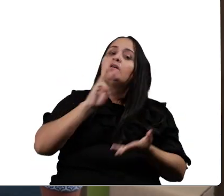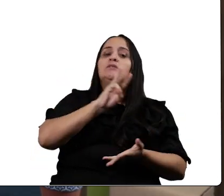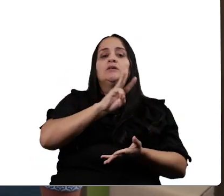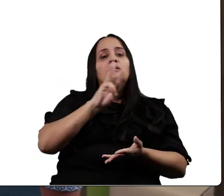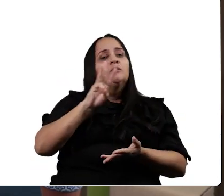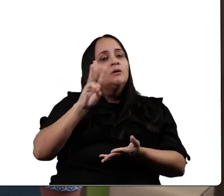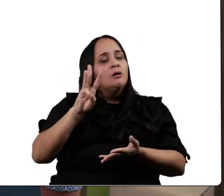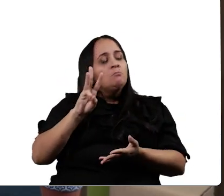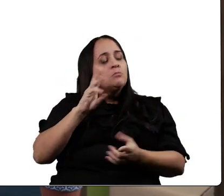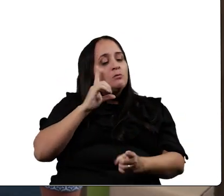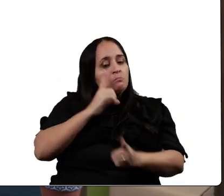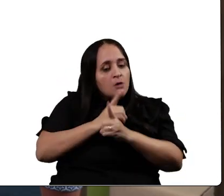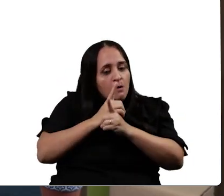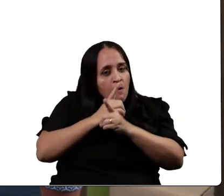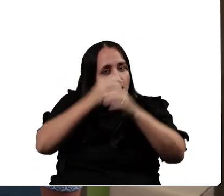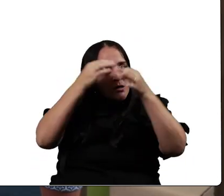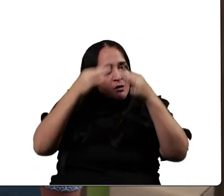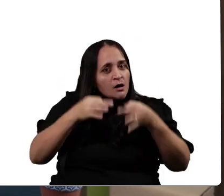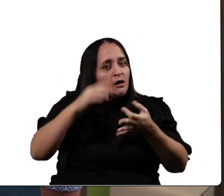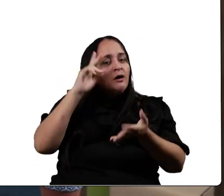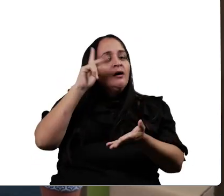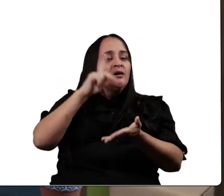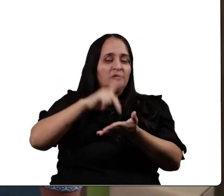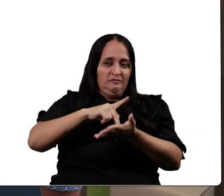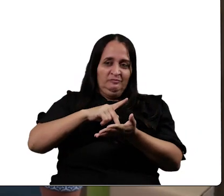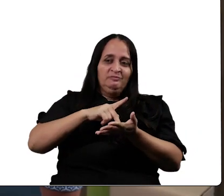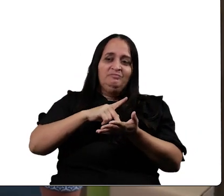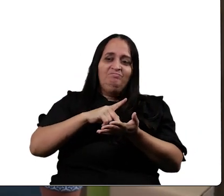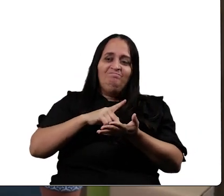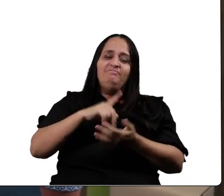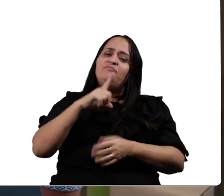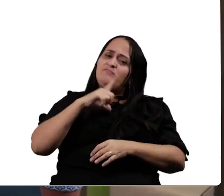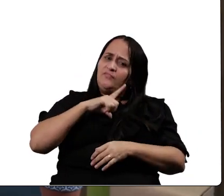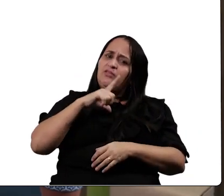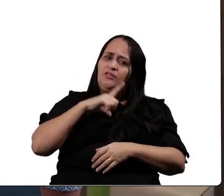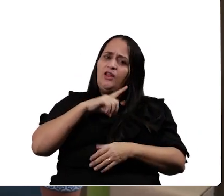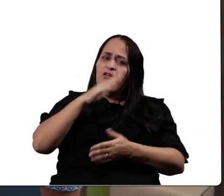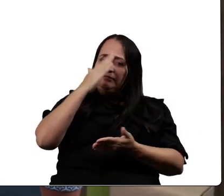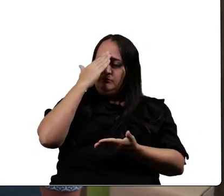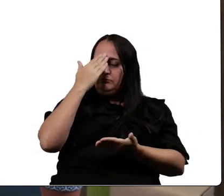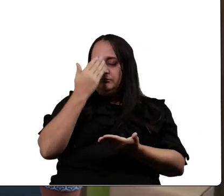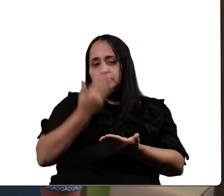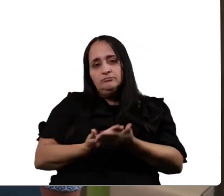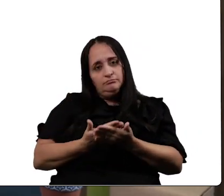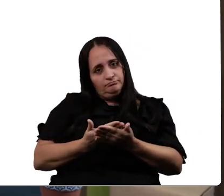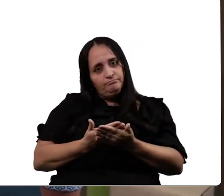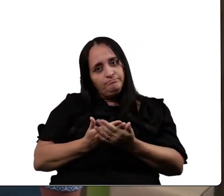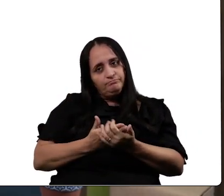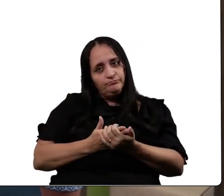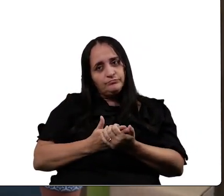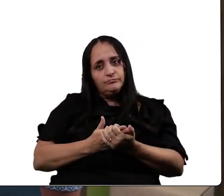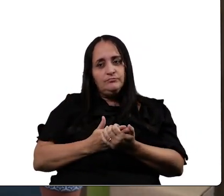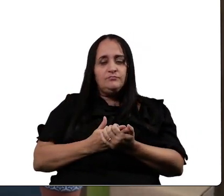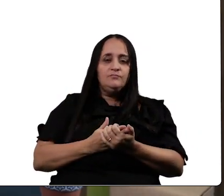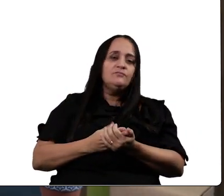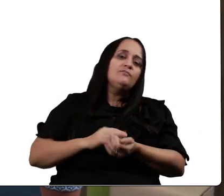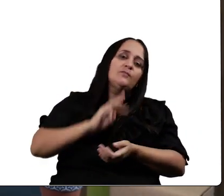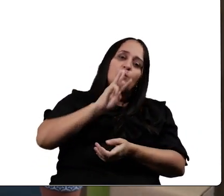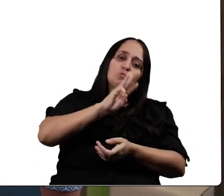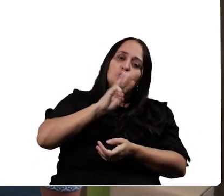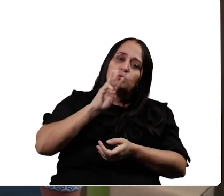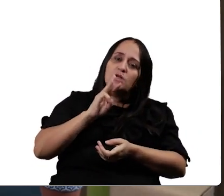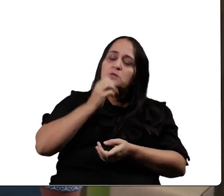textos que são verdadeiros, tem lá uma fonte confiável de um site grande,